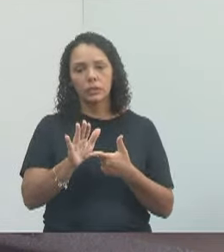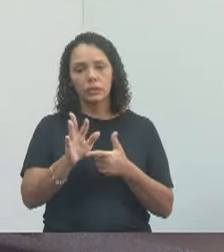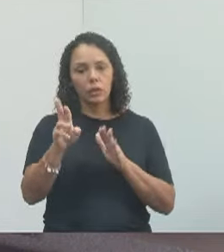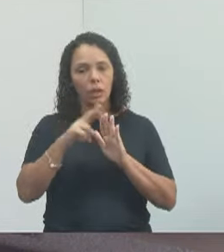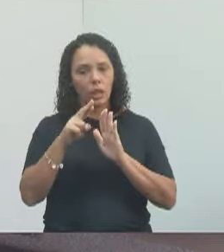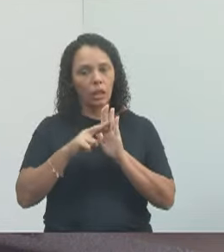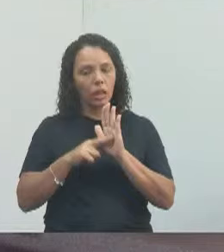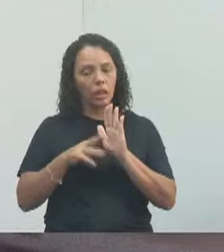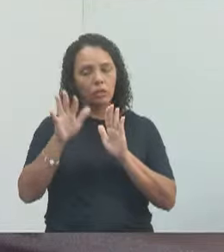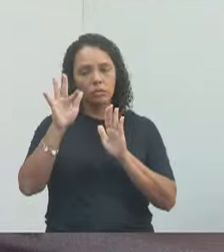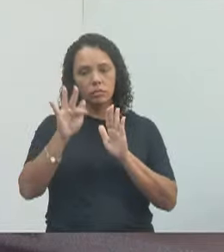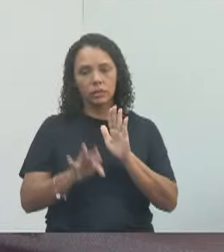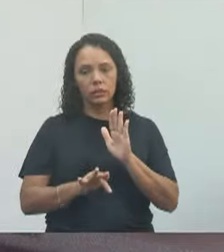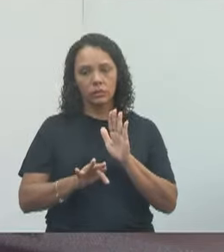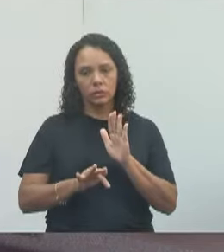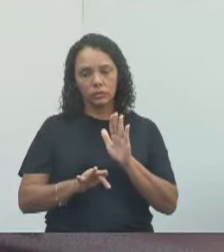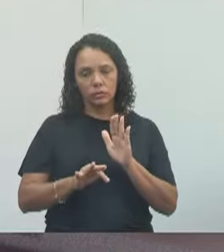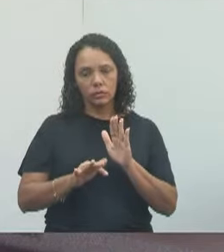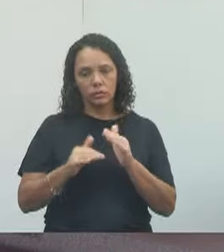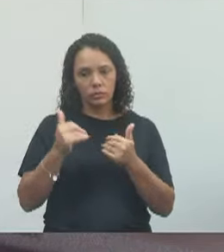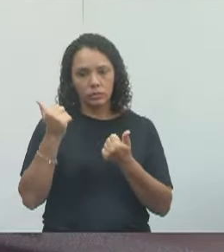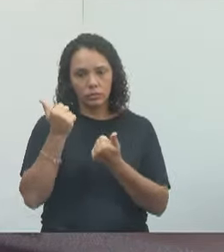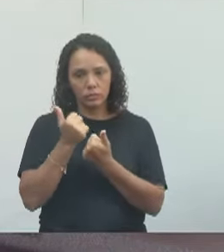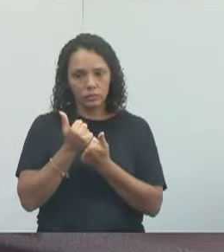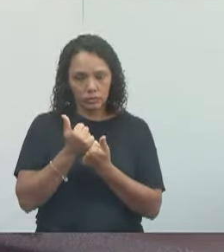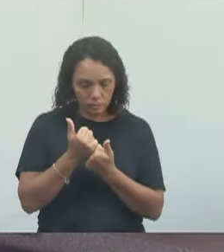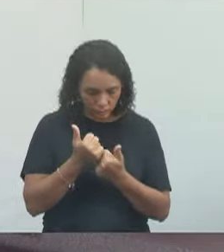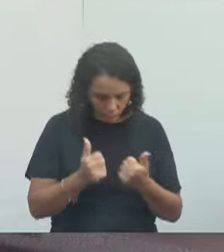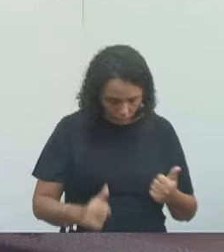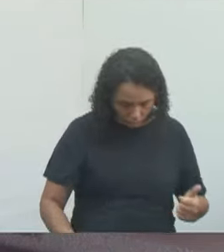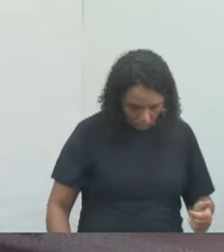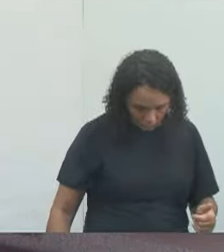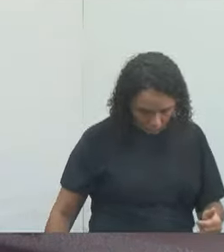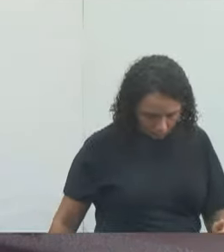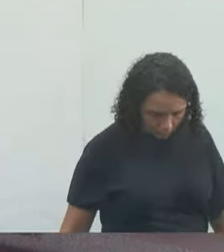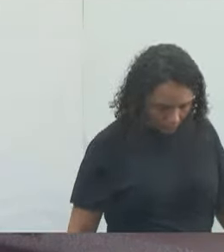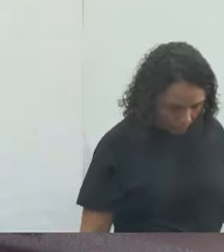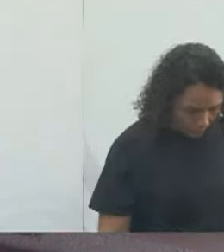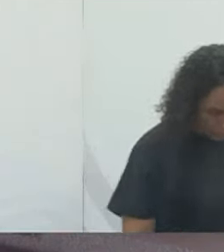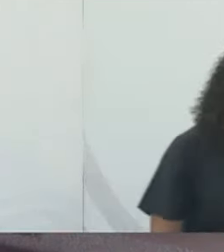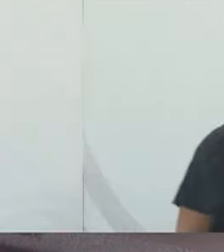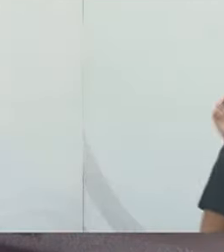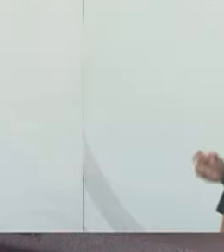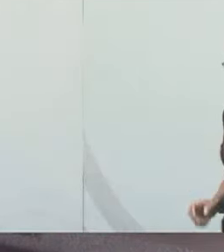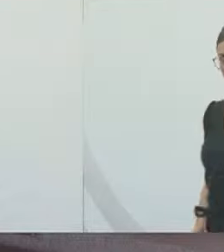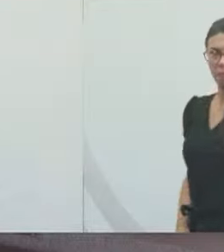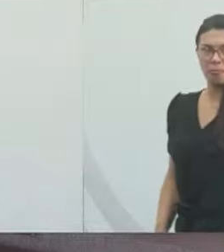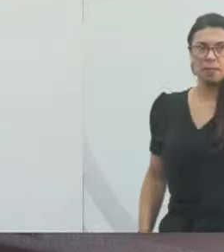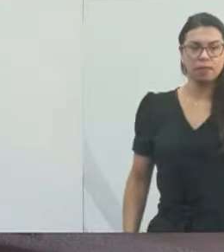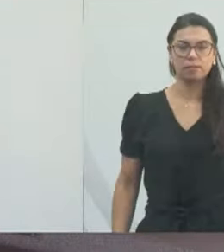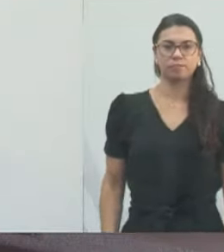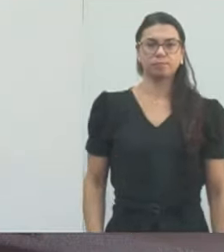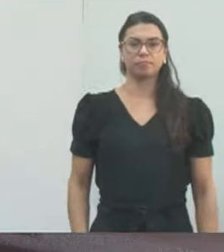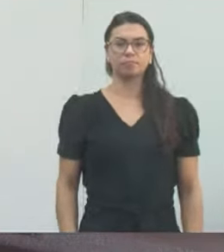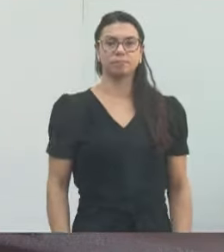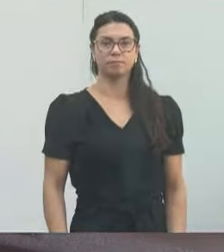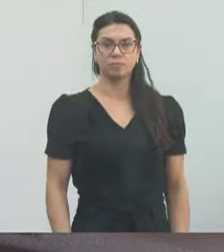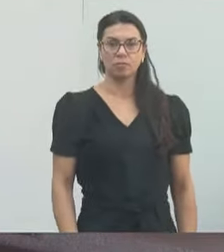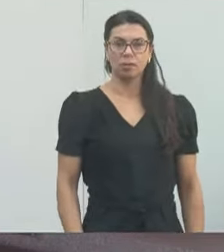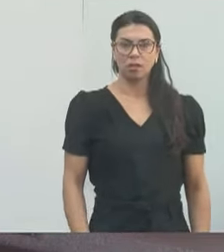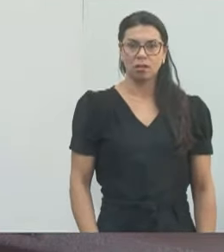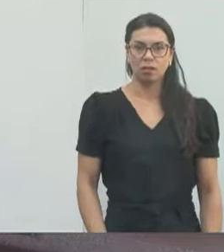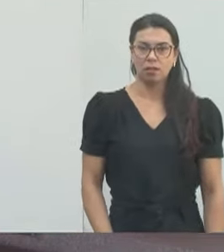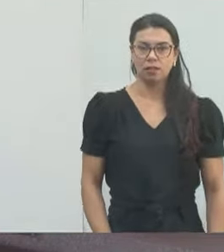final a prestação de conta serve de forma neste momento não possível responder Os questionamentos